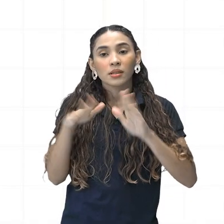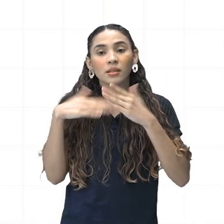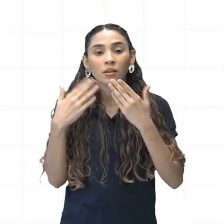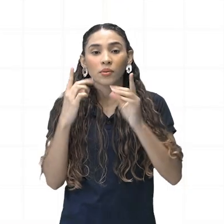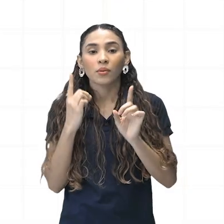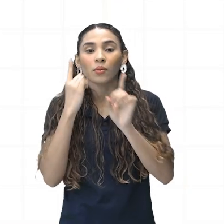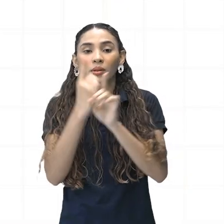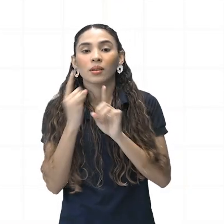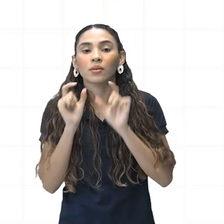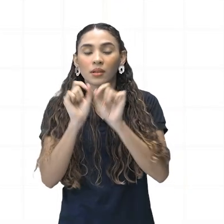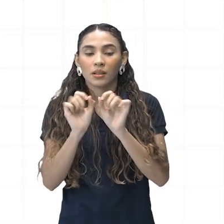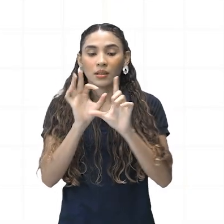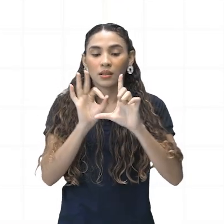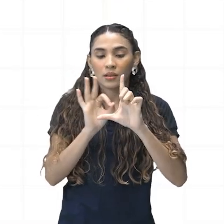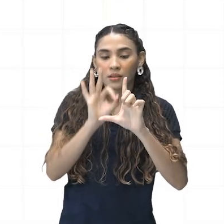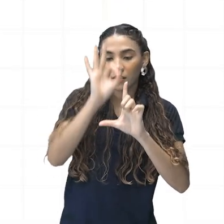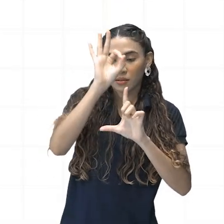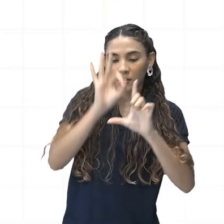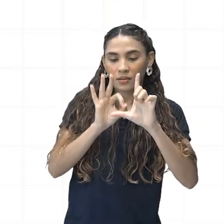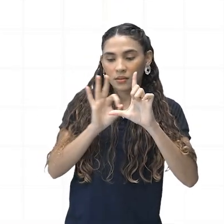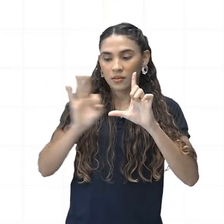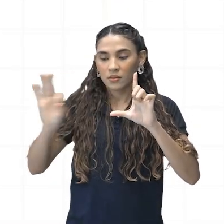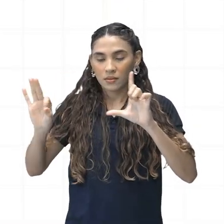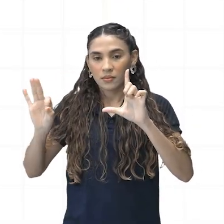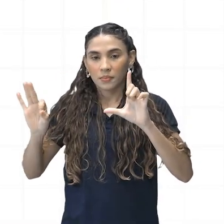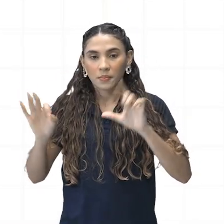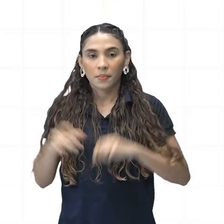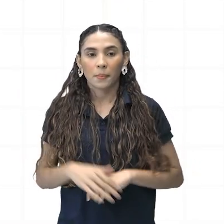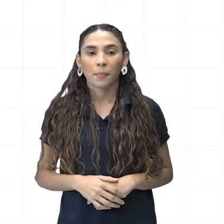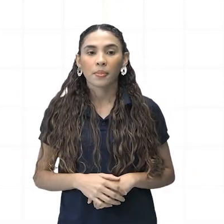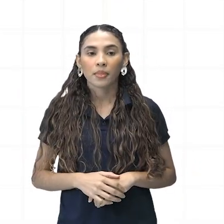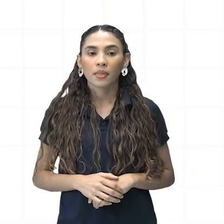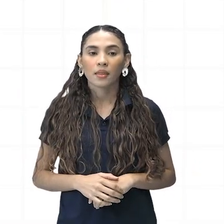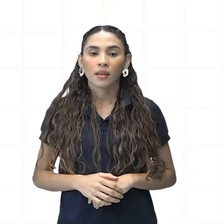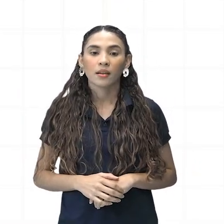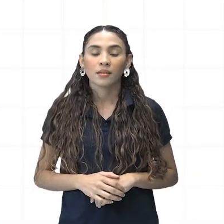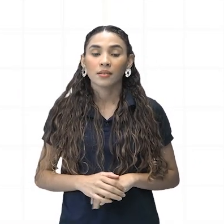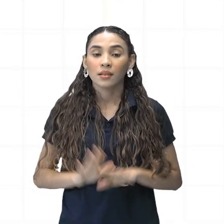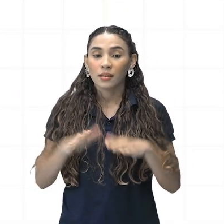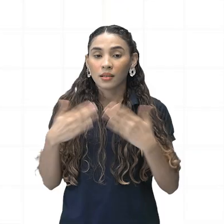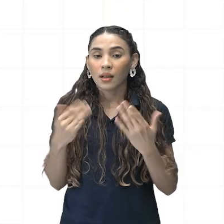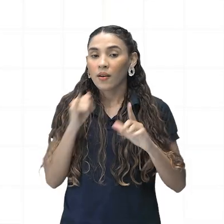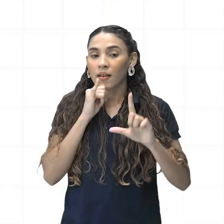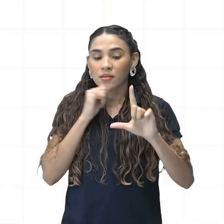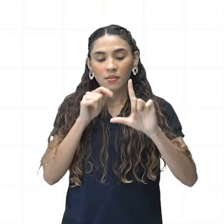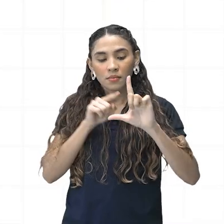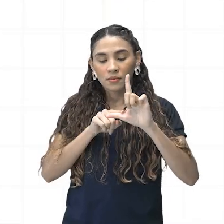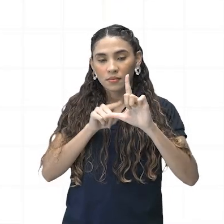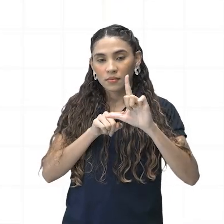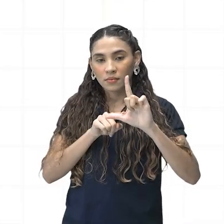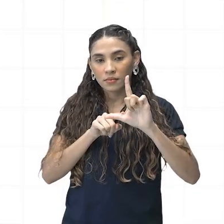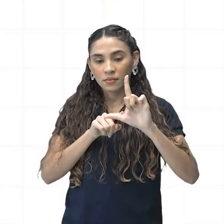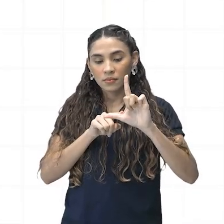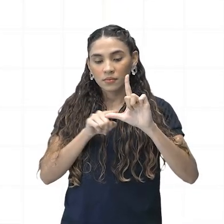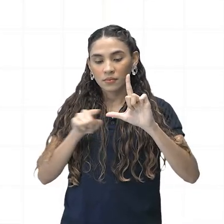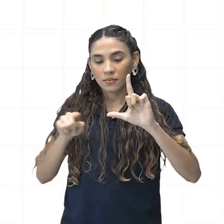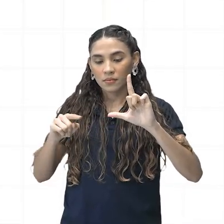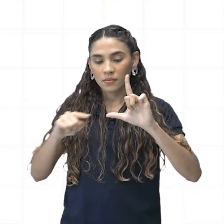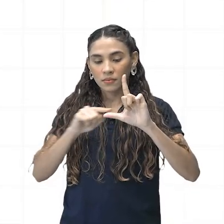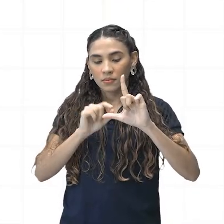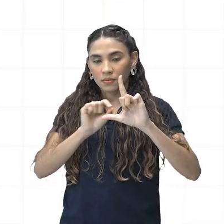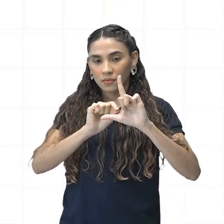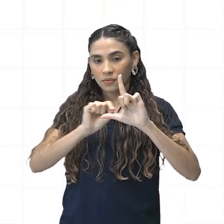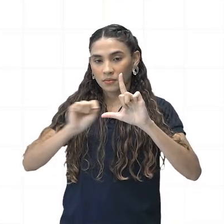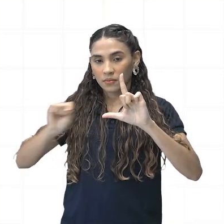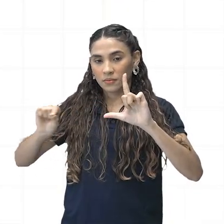vamos determinar aqui o tamanho dos nossos intervalos. Muito bem, como não começa do zero, vou dizer que começa bem aqui,